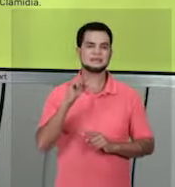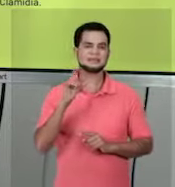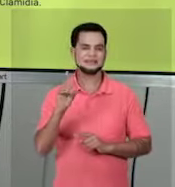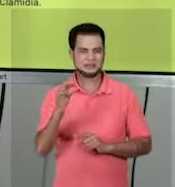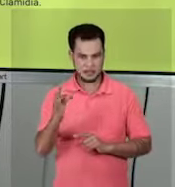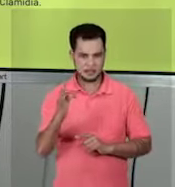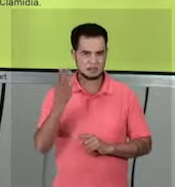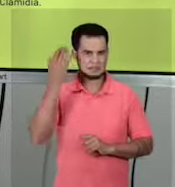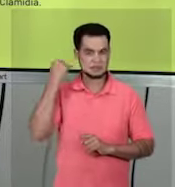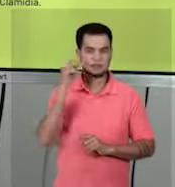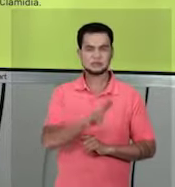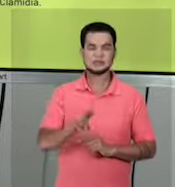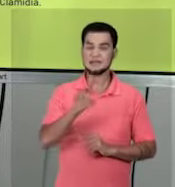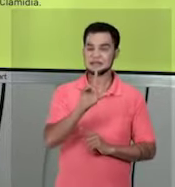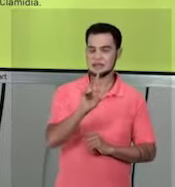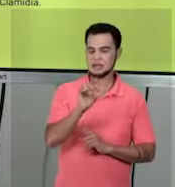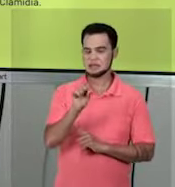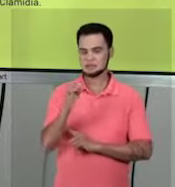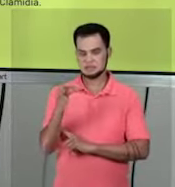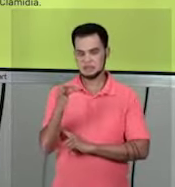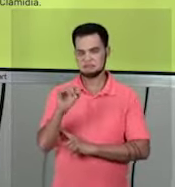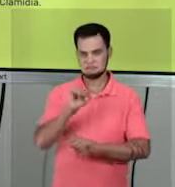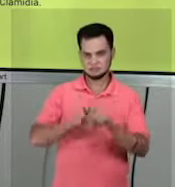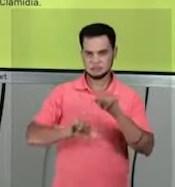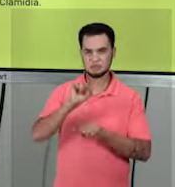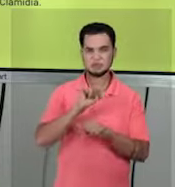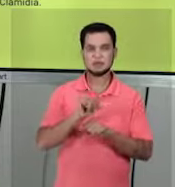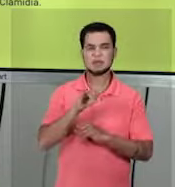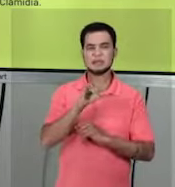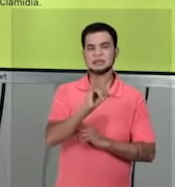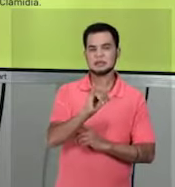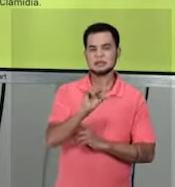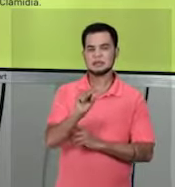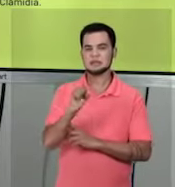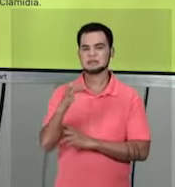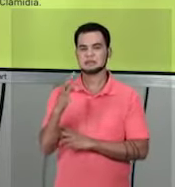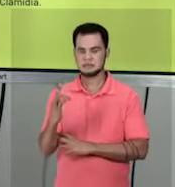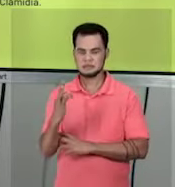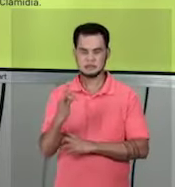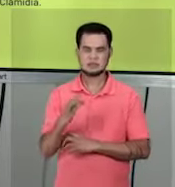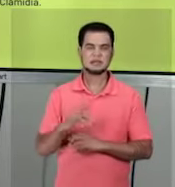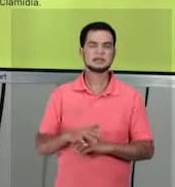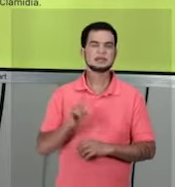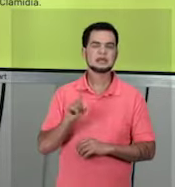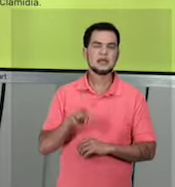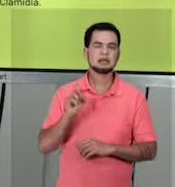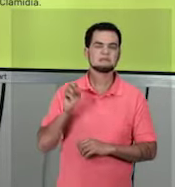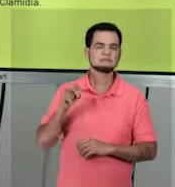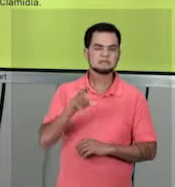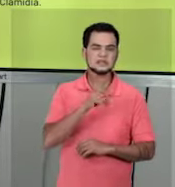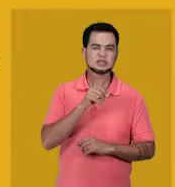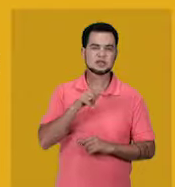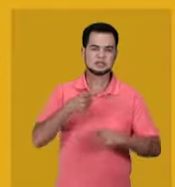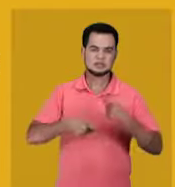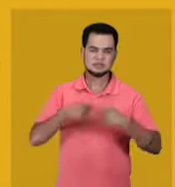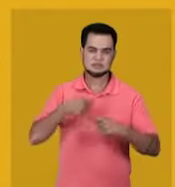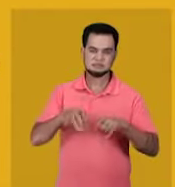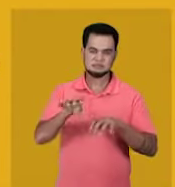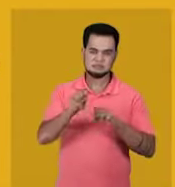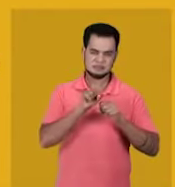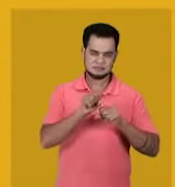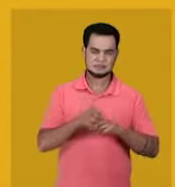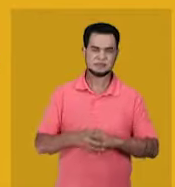deixado de uso, né? E nós passamos a usar o termo infecções sexualmente transmissíveis, tá? Então,